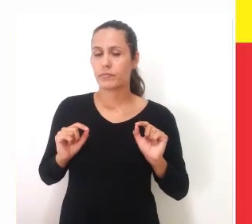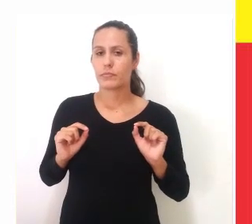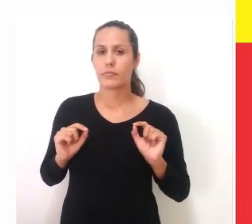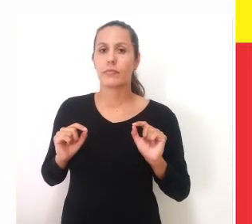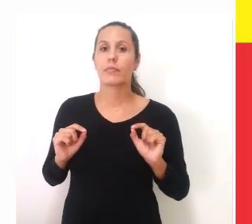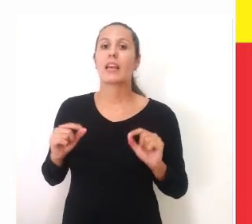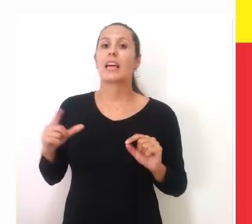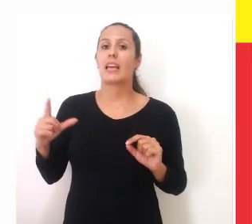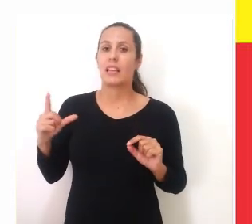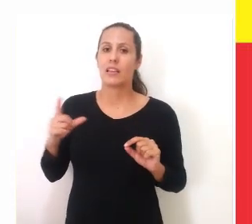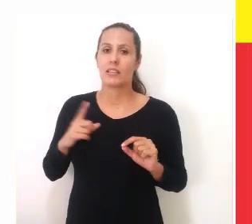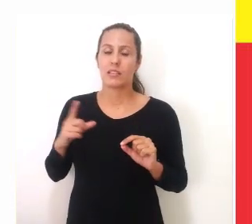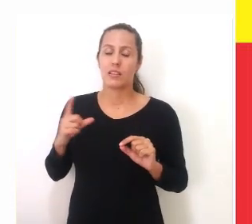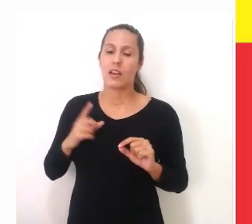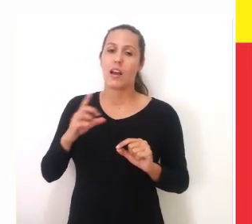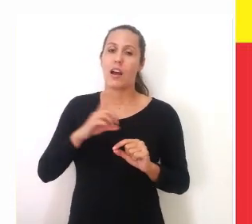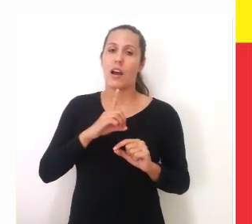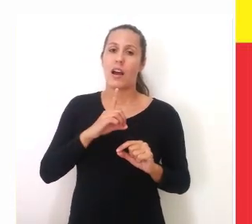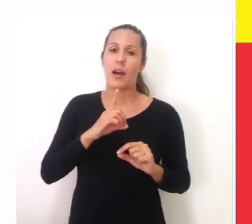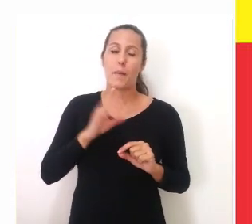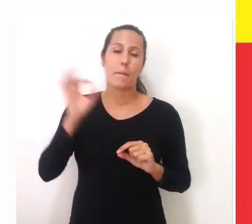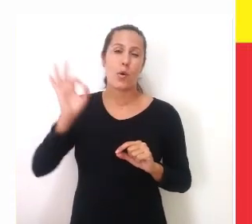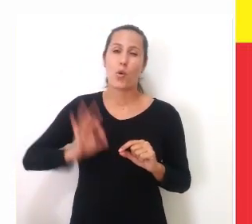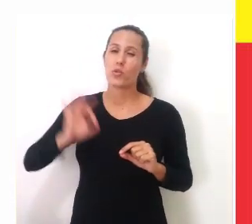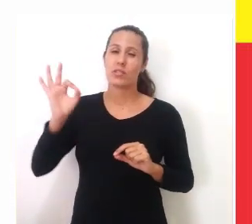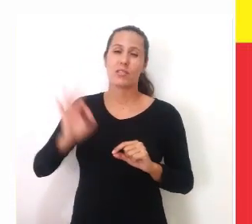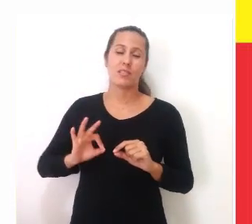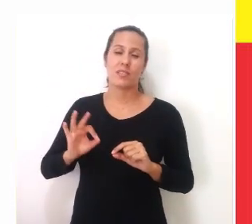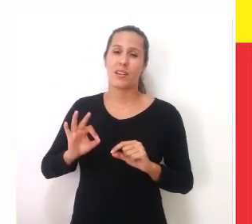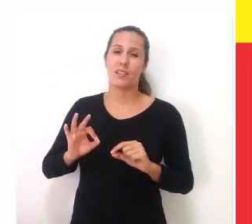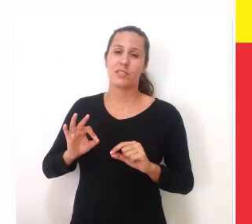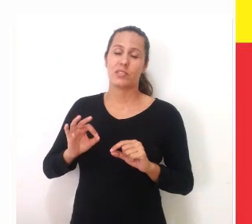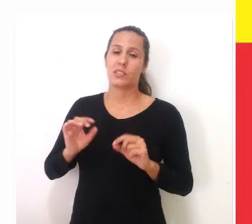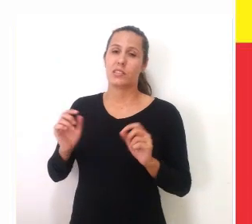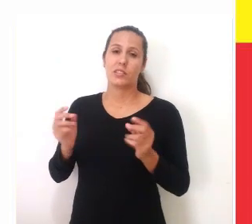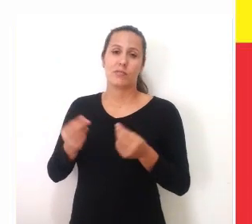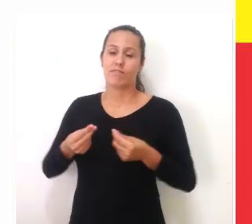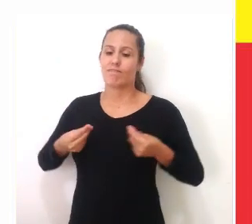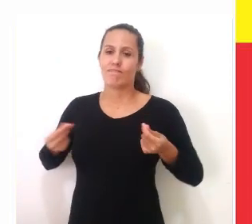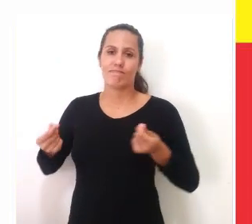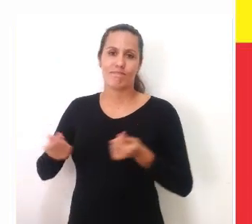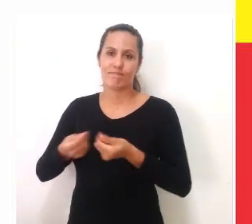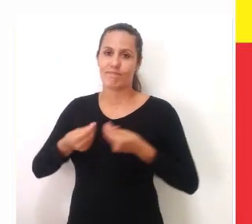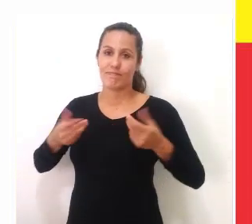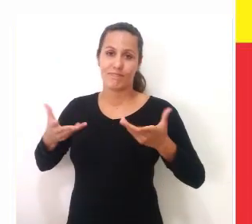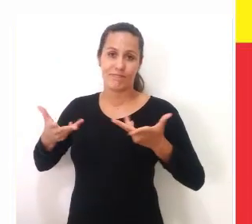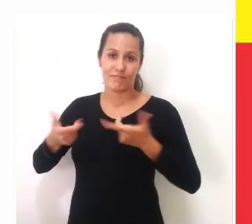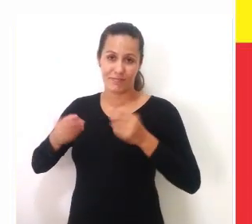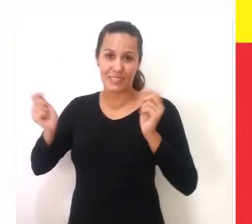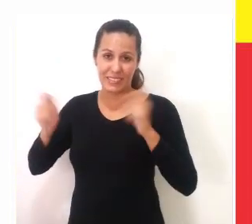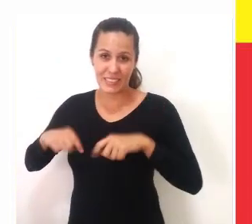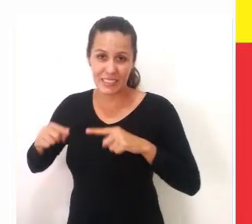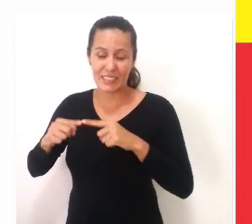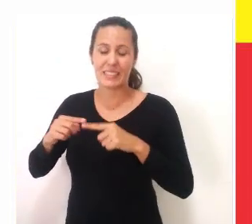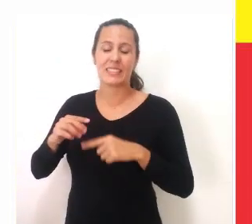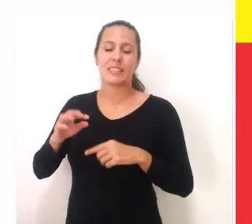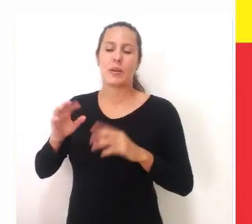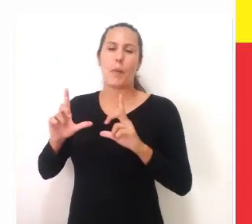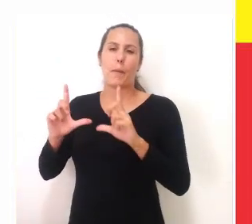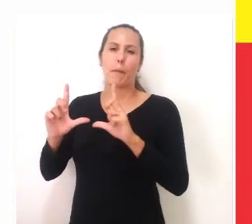Quais são as desvantagens do espermicida? Tem baixa eficácia, olha a